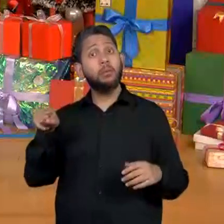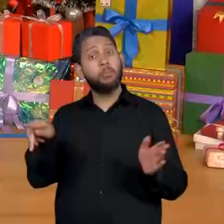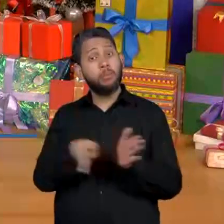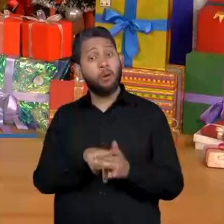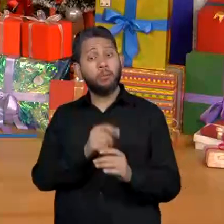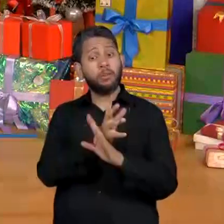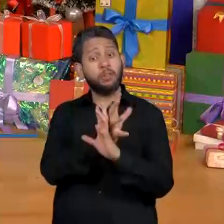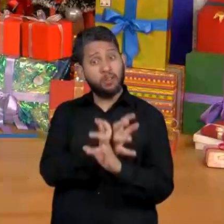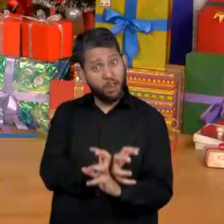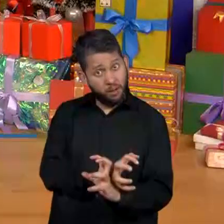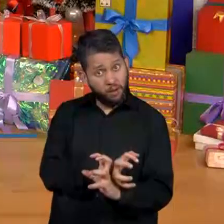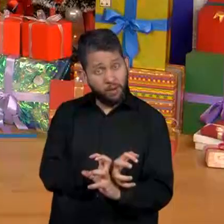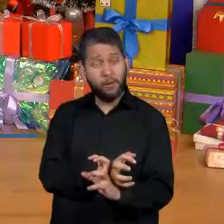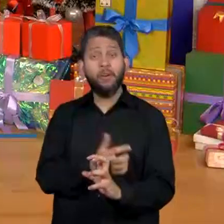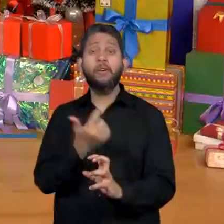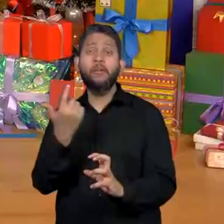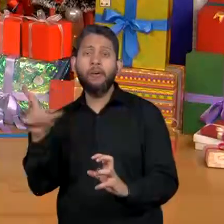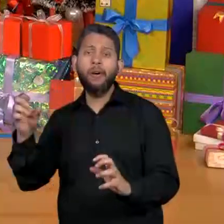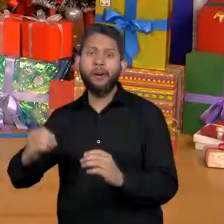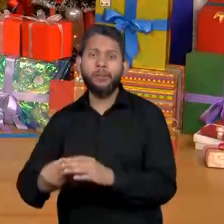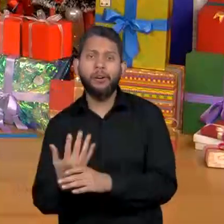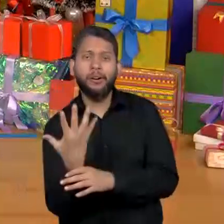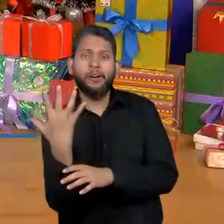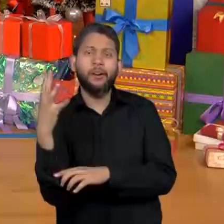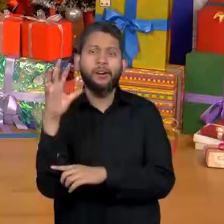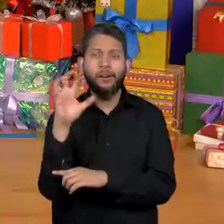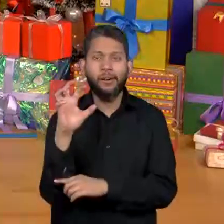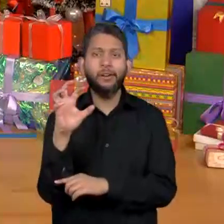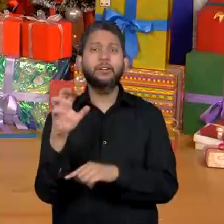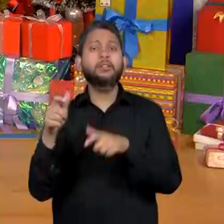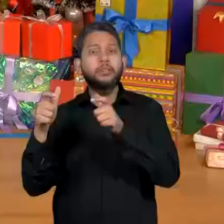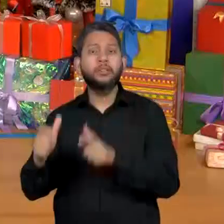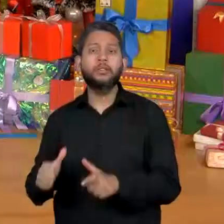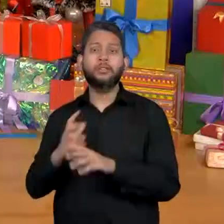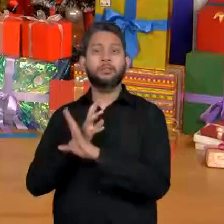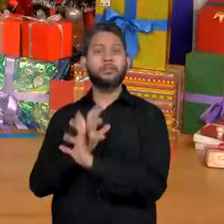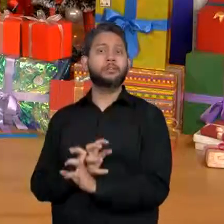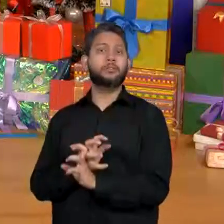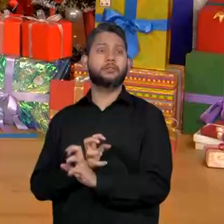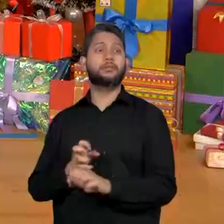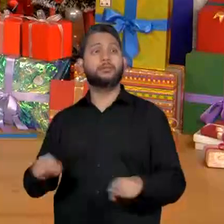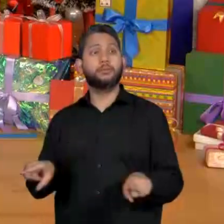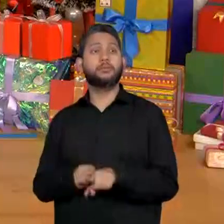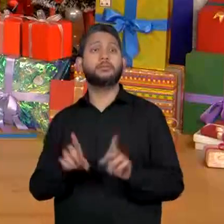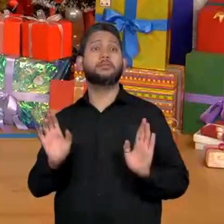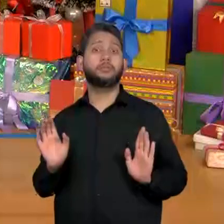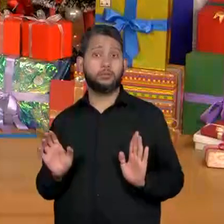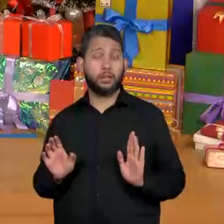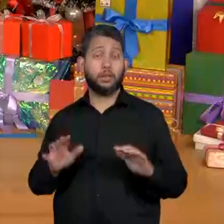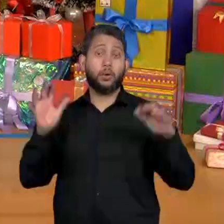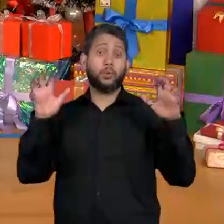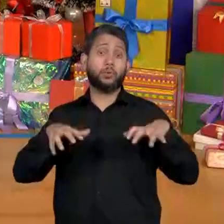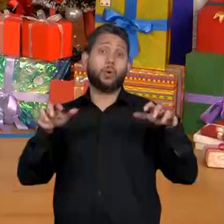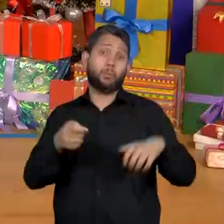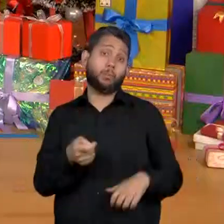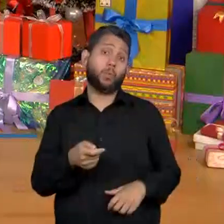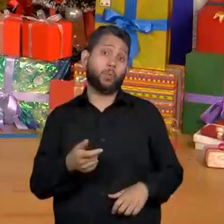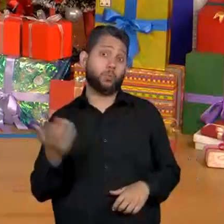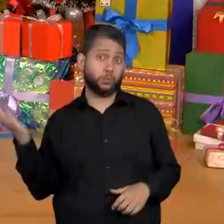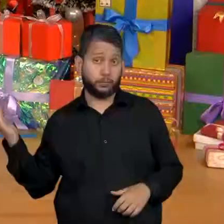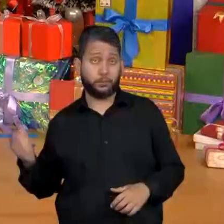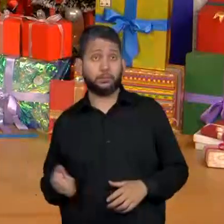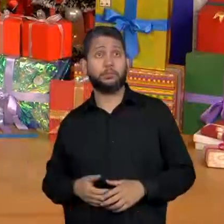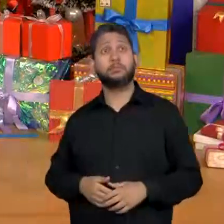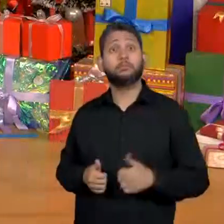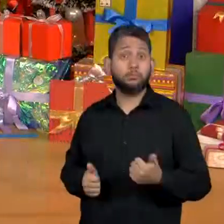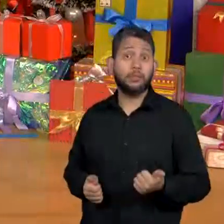mais seca, ele também é característico de regiões mais secas, com menos predominância de chuva, né, Pro? Exatamente, como